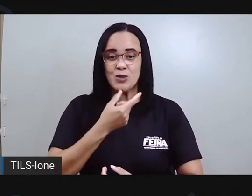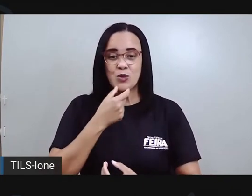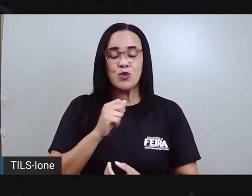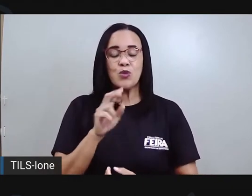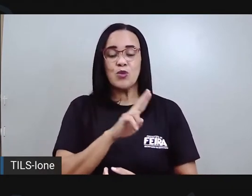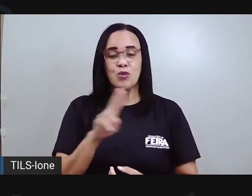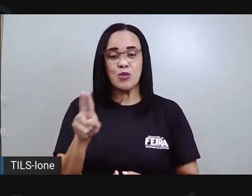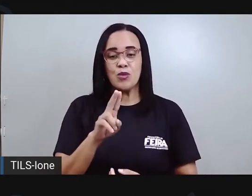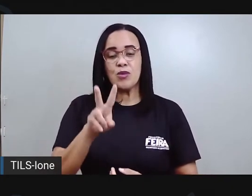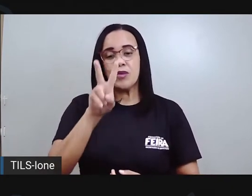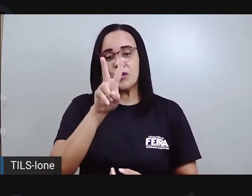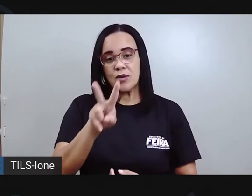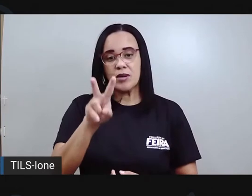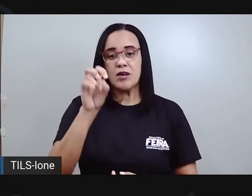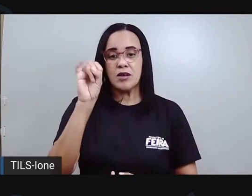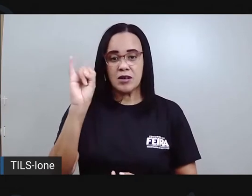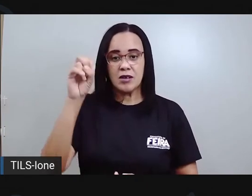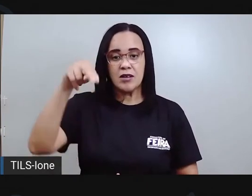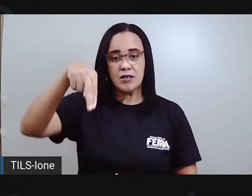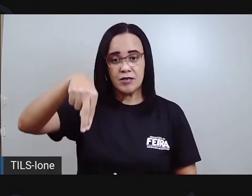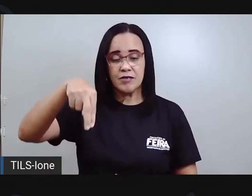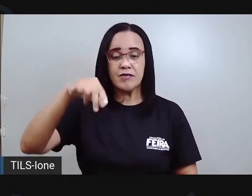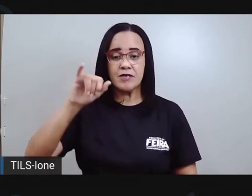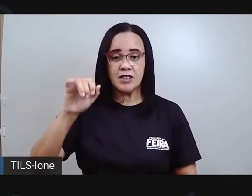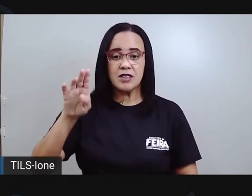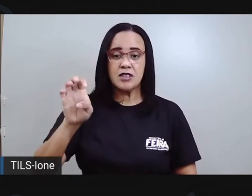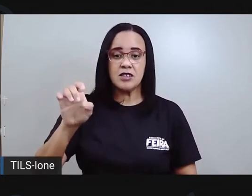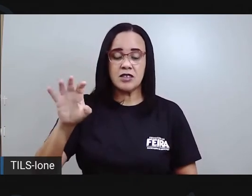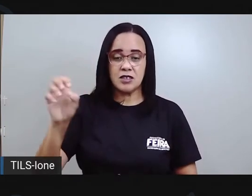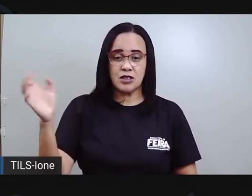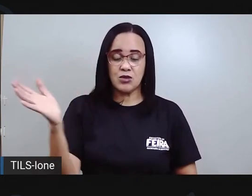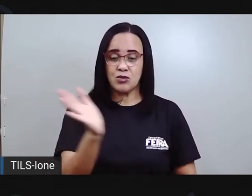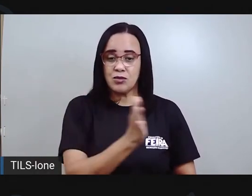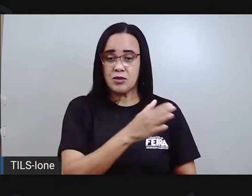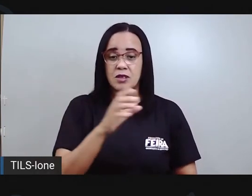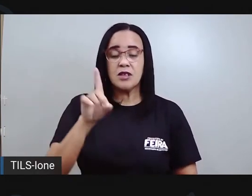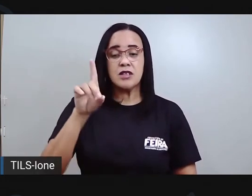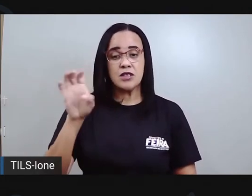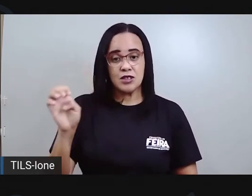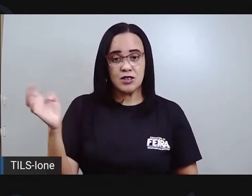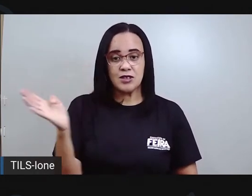também a cantar a melodia, não é?